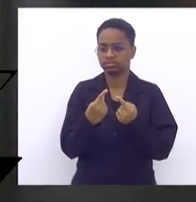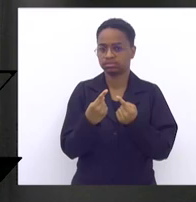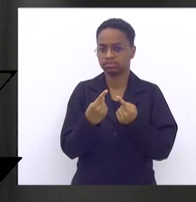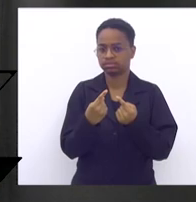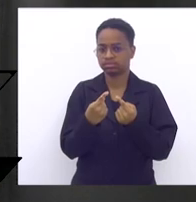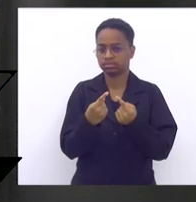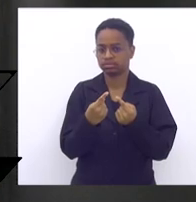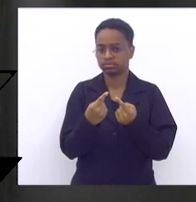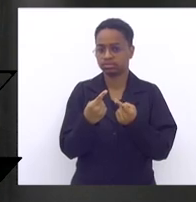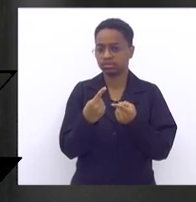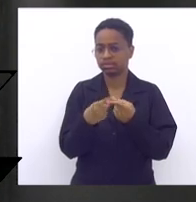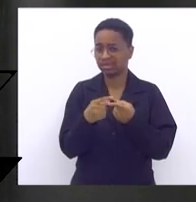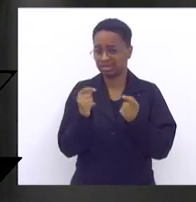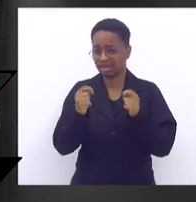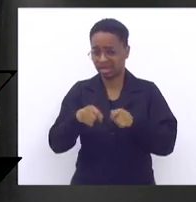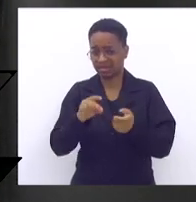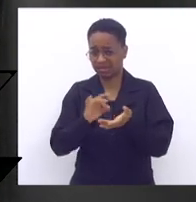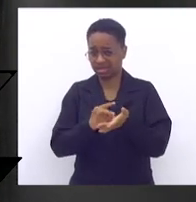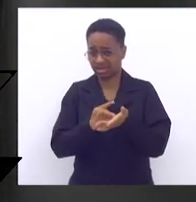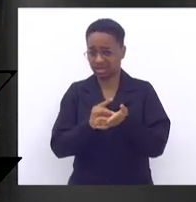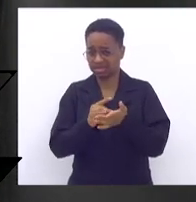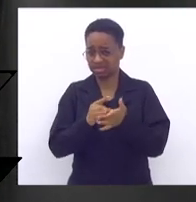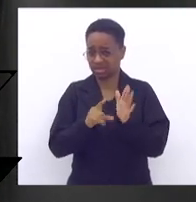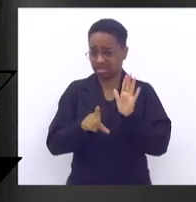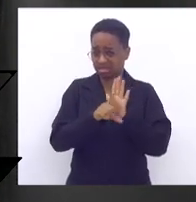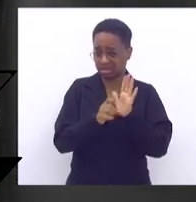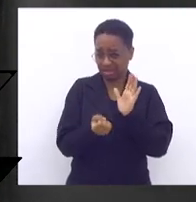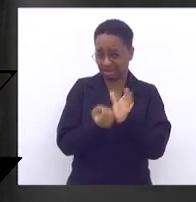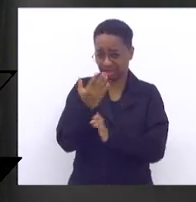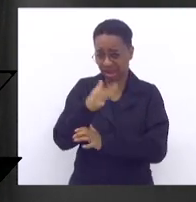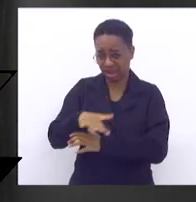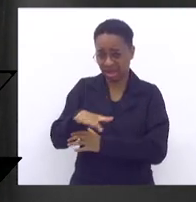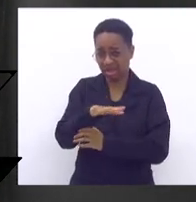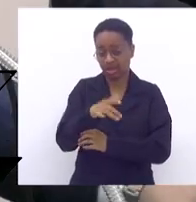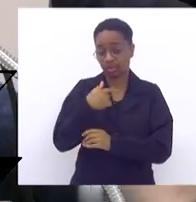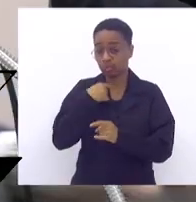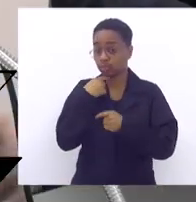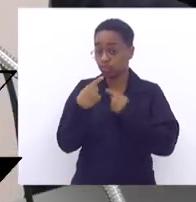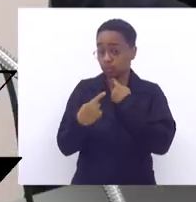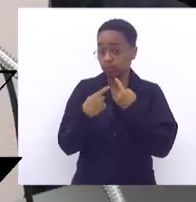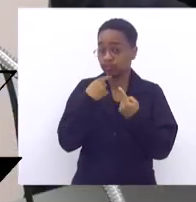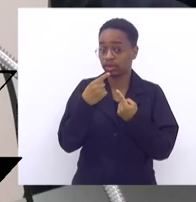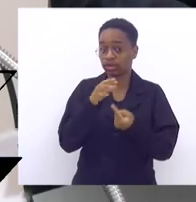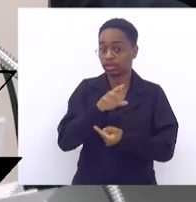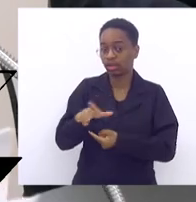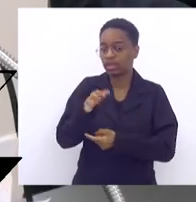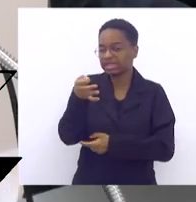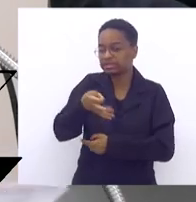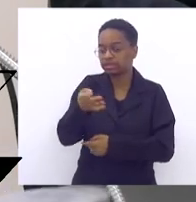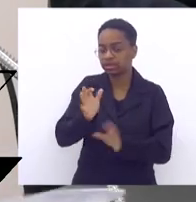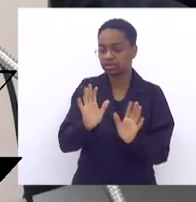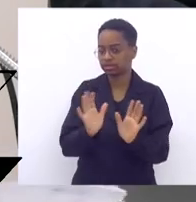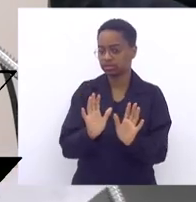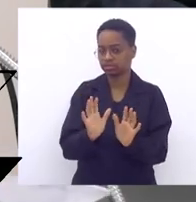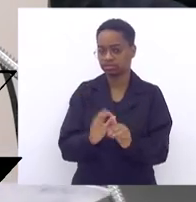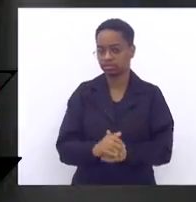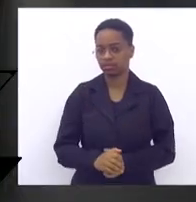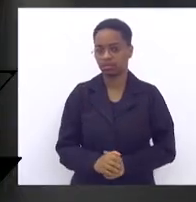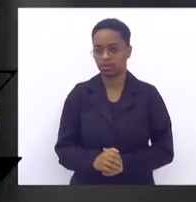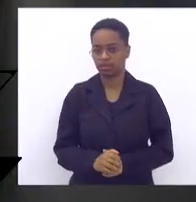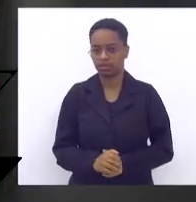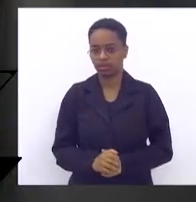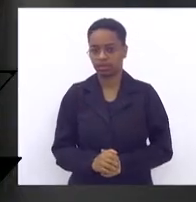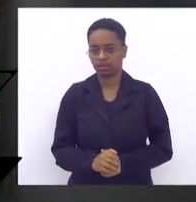Se a gente pode legislar nesse vácuo. Dúvida, não é certeza. Porque